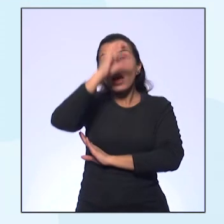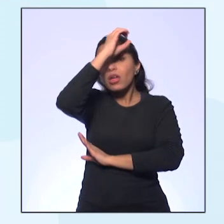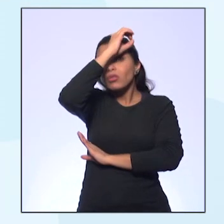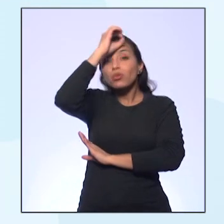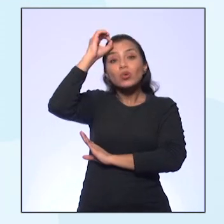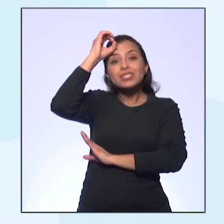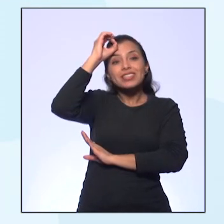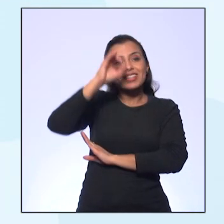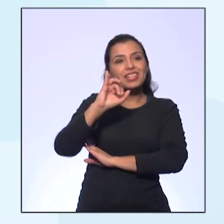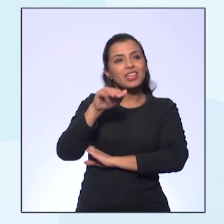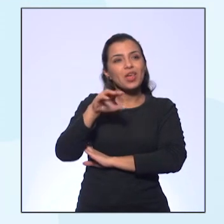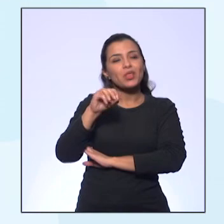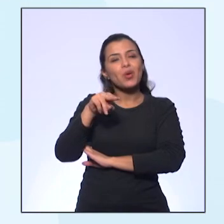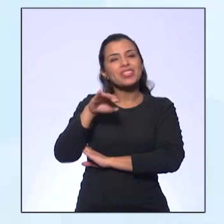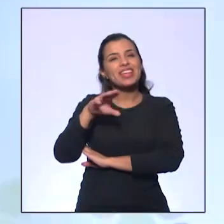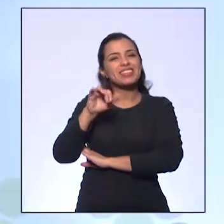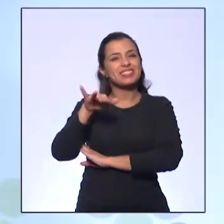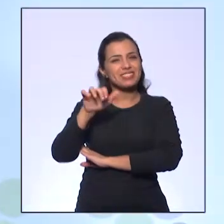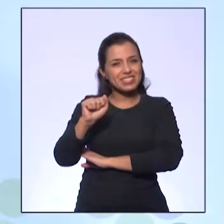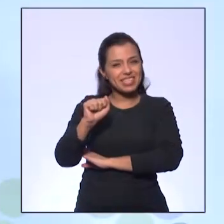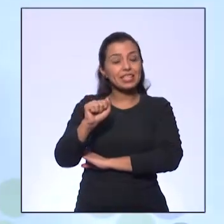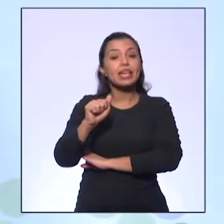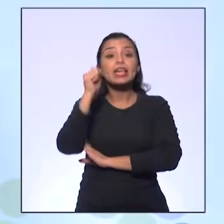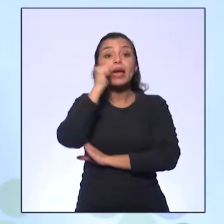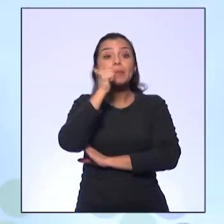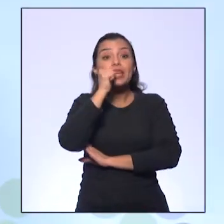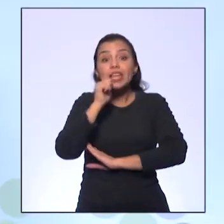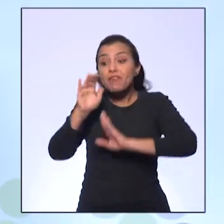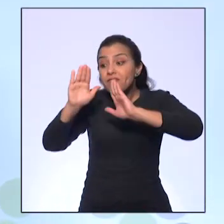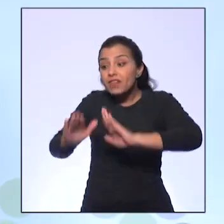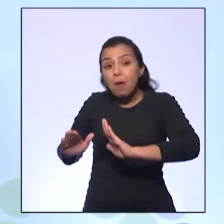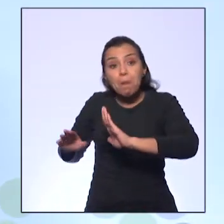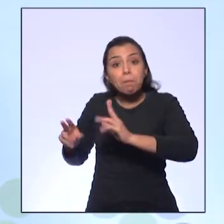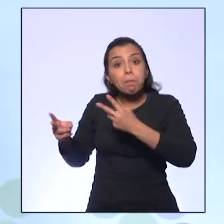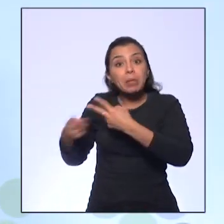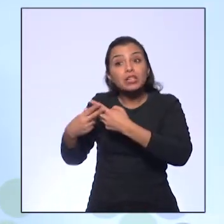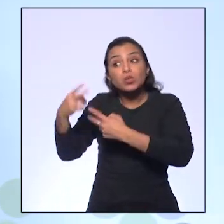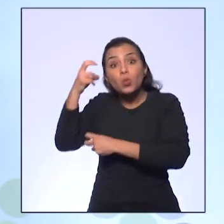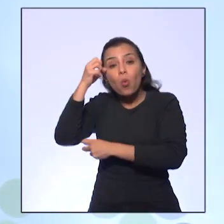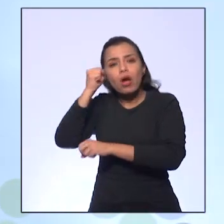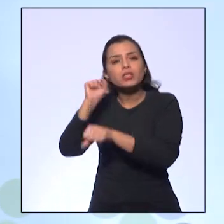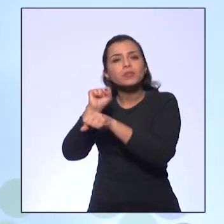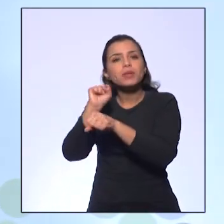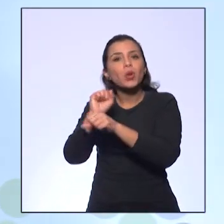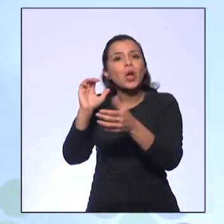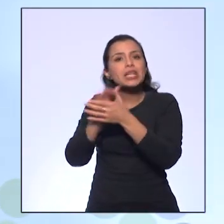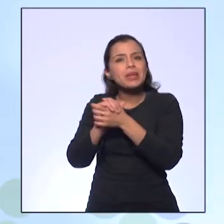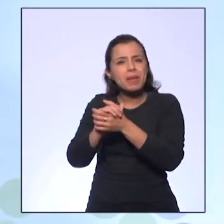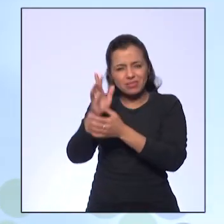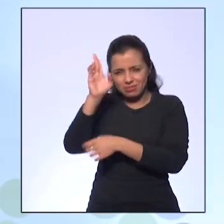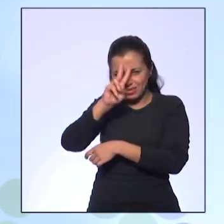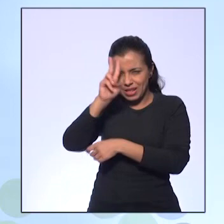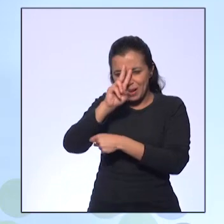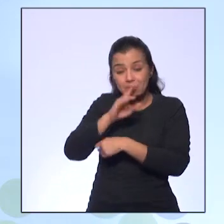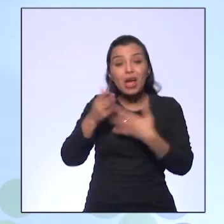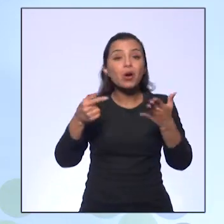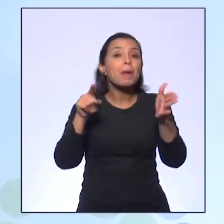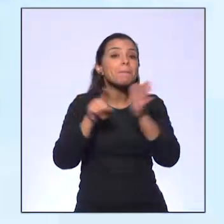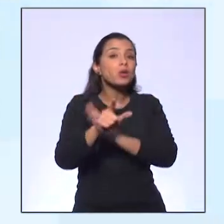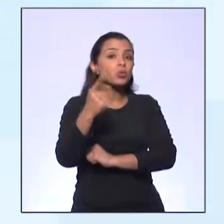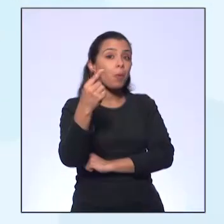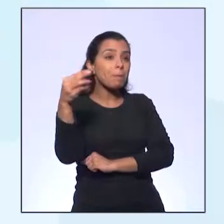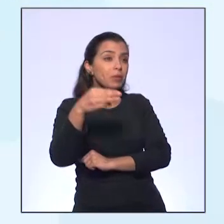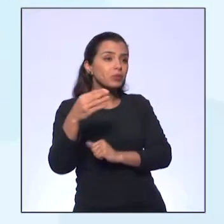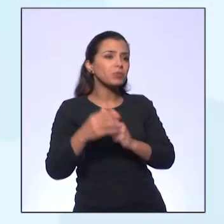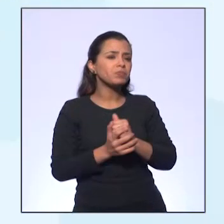do Pereira, era mantida presa dentro do quarto esperando o casamento. A pergunta aqui é esta para vocês, respondam em um minutinho.